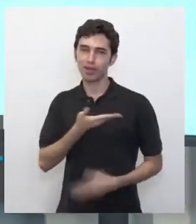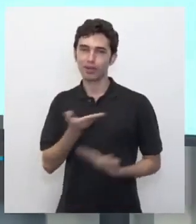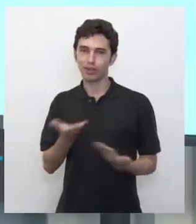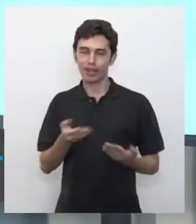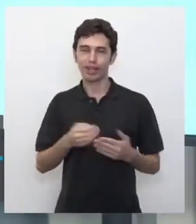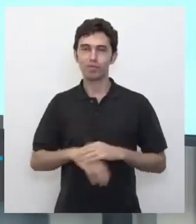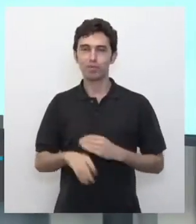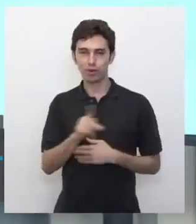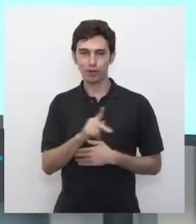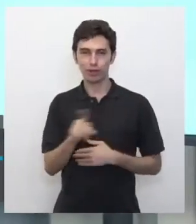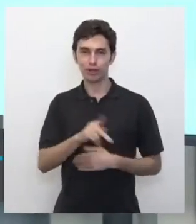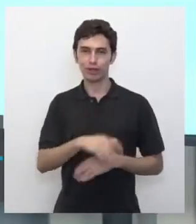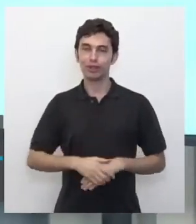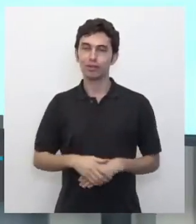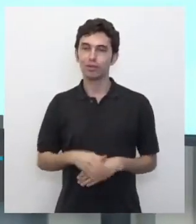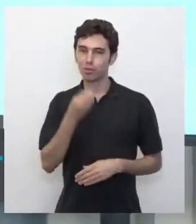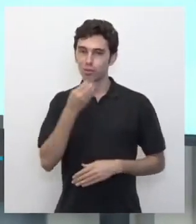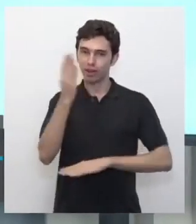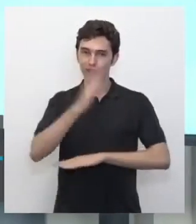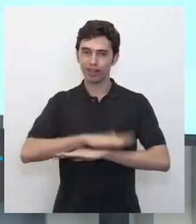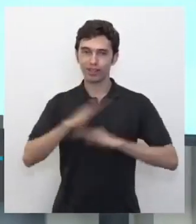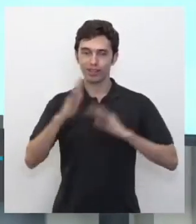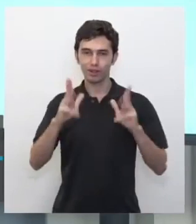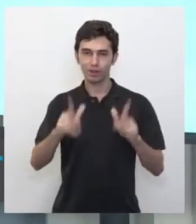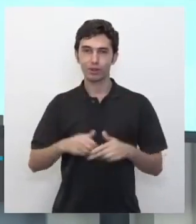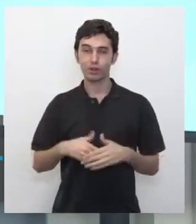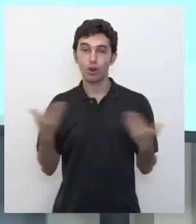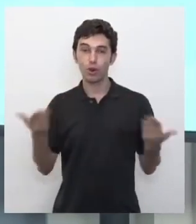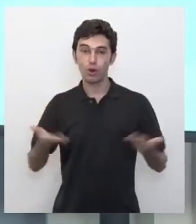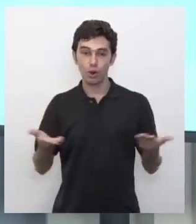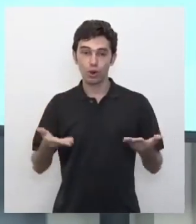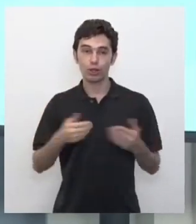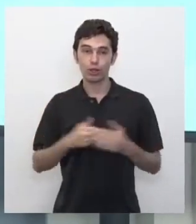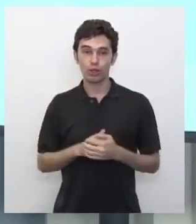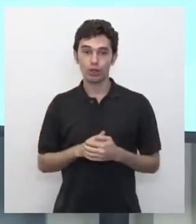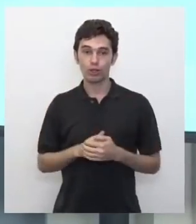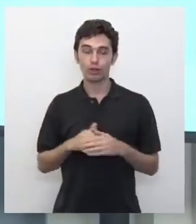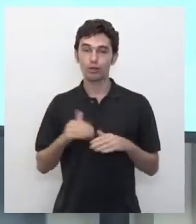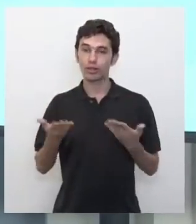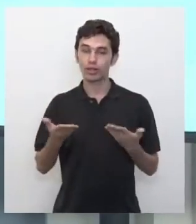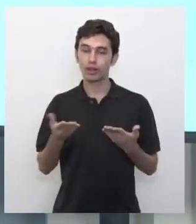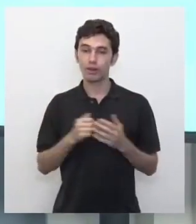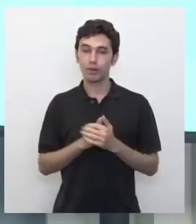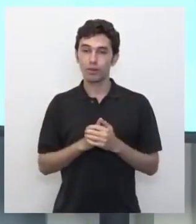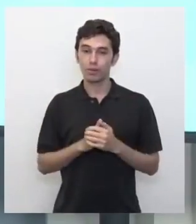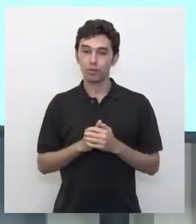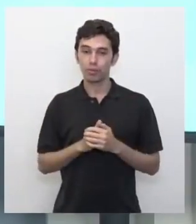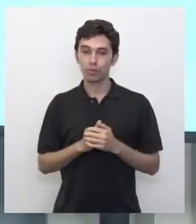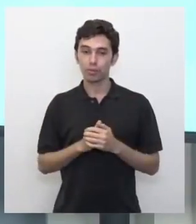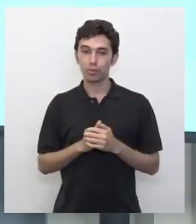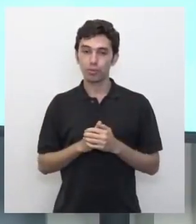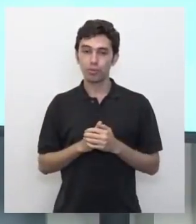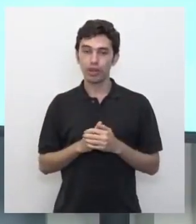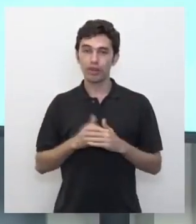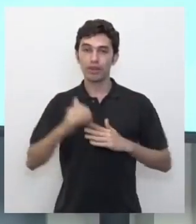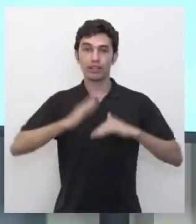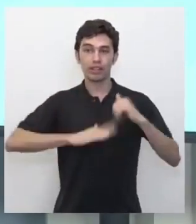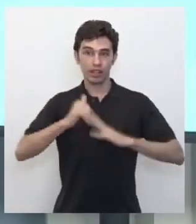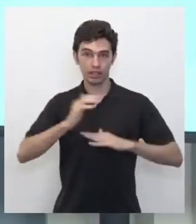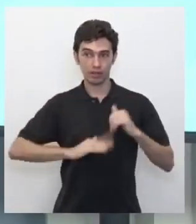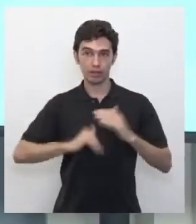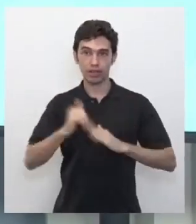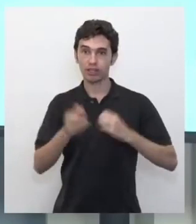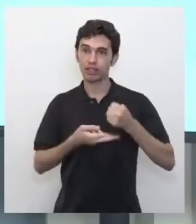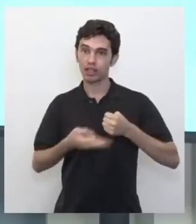rede, professores. Boa tarde a todos. E hoje nós vamos estar então fazendo uma habilidade de